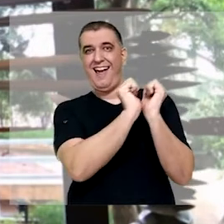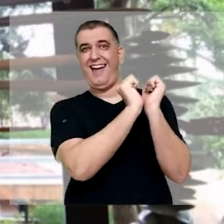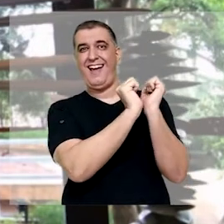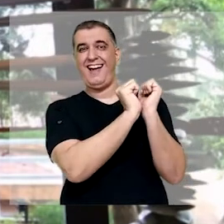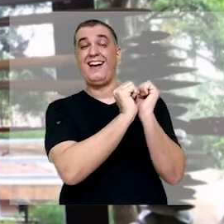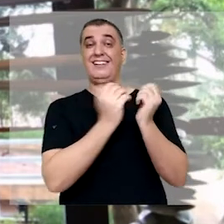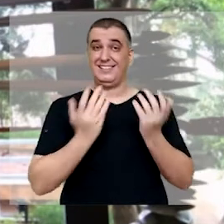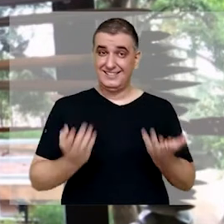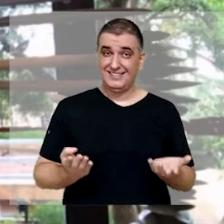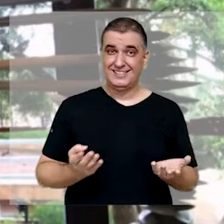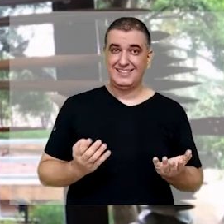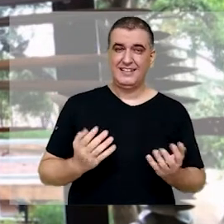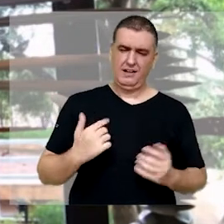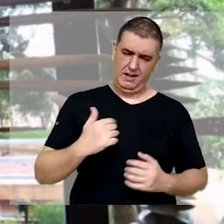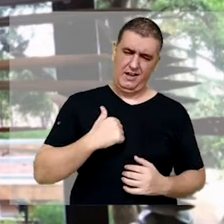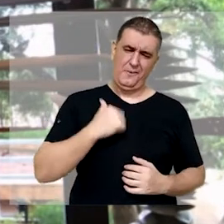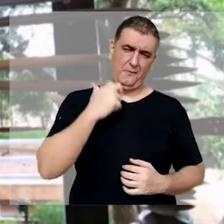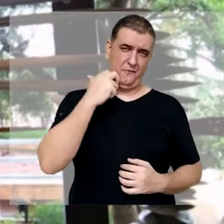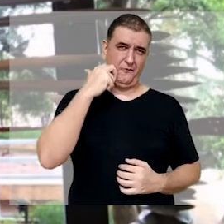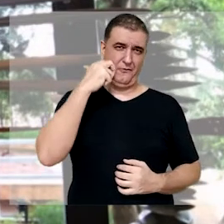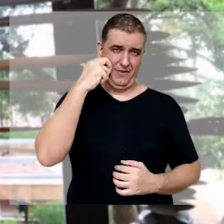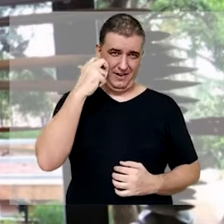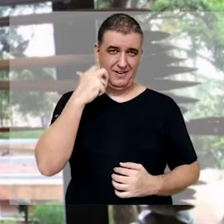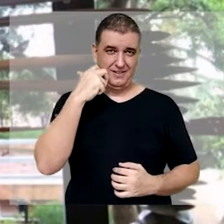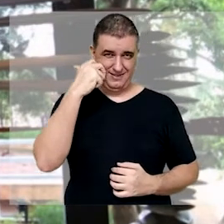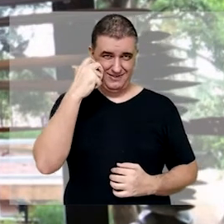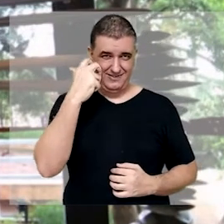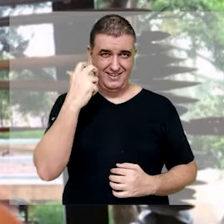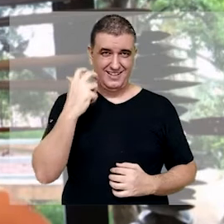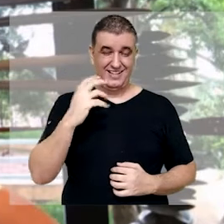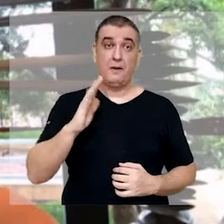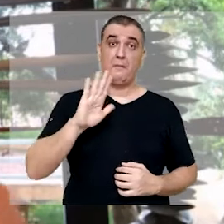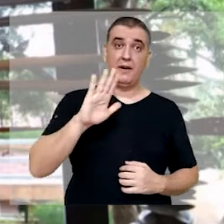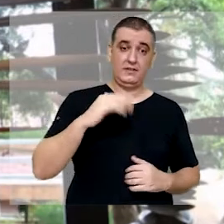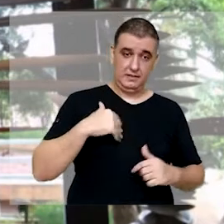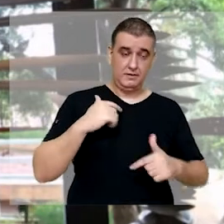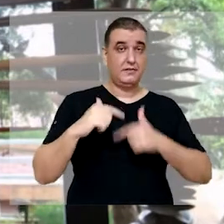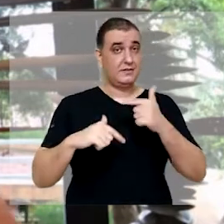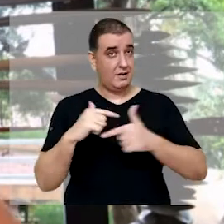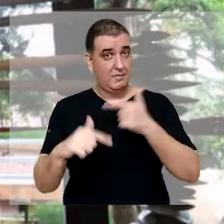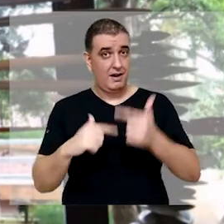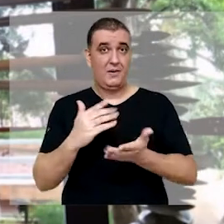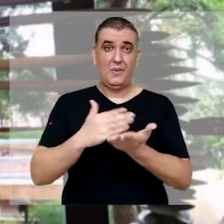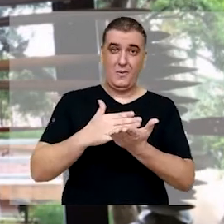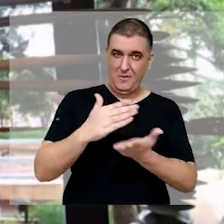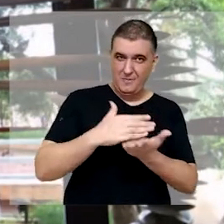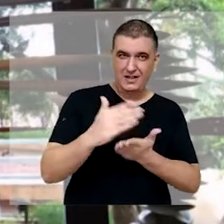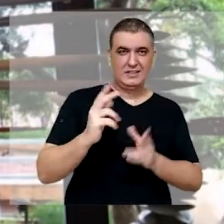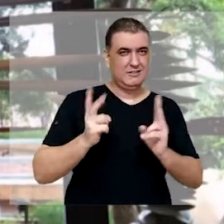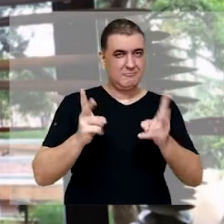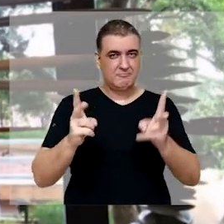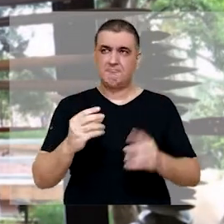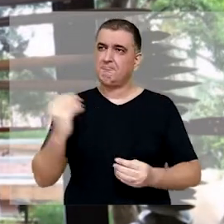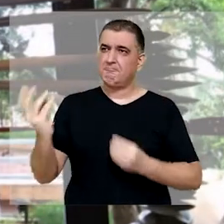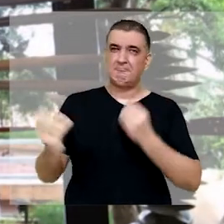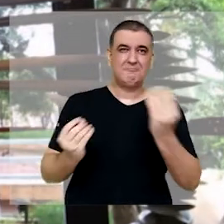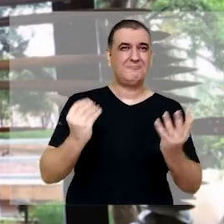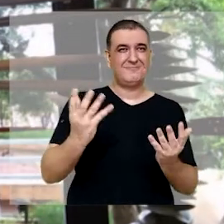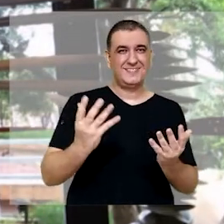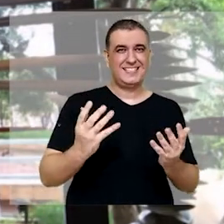trabalho. Eu sempre fui muito tímida como pessoa, mas eu sempre pus meu trabalho, sabe? Coloquei,